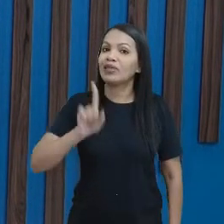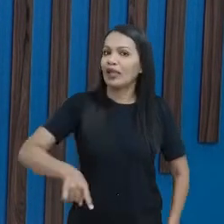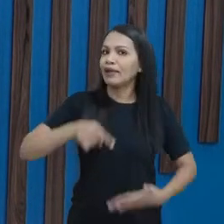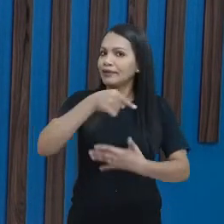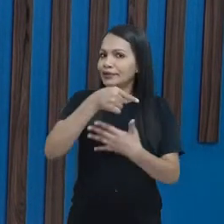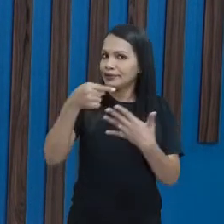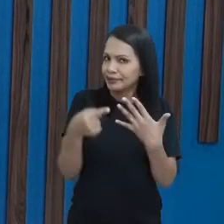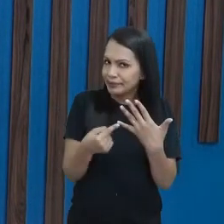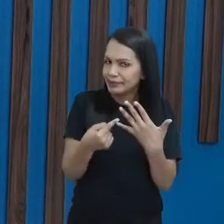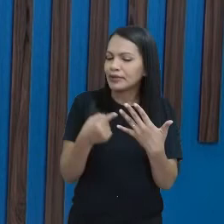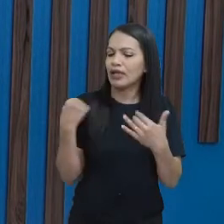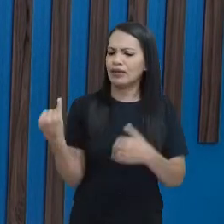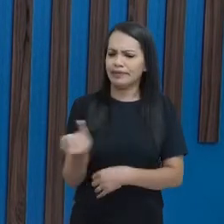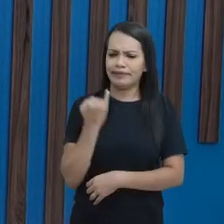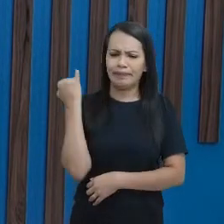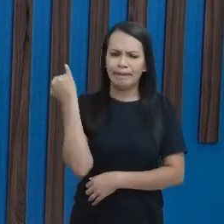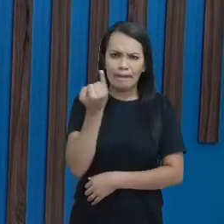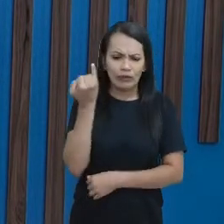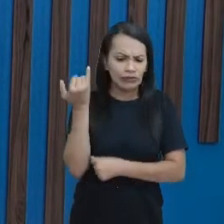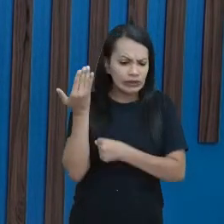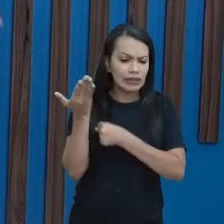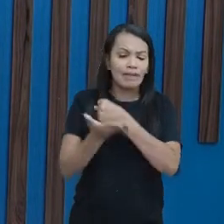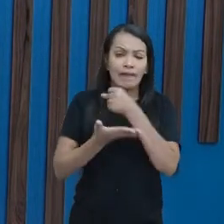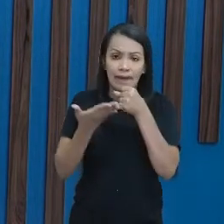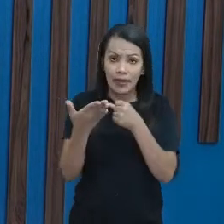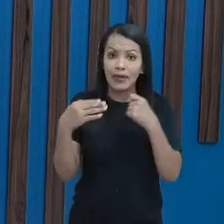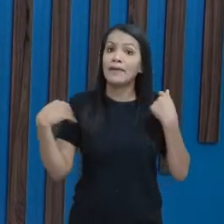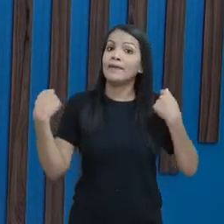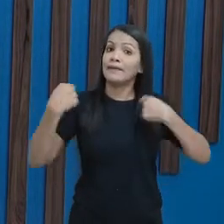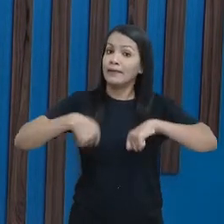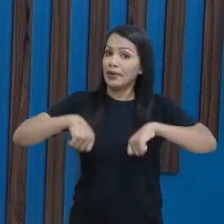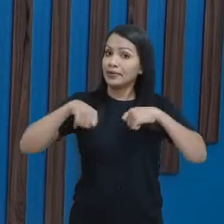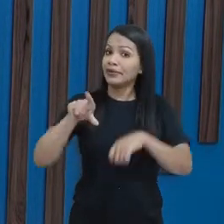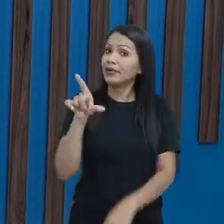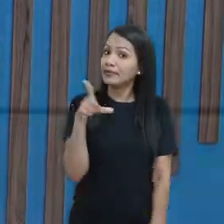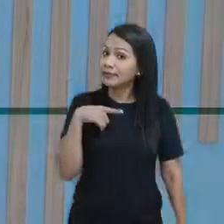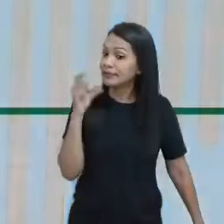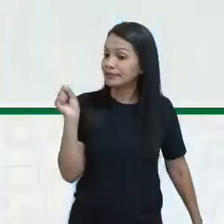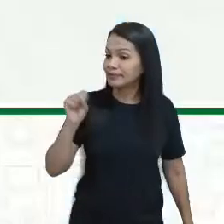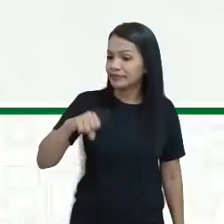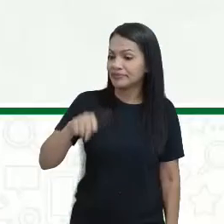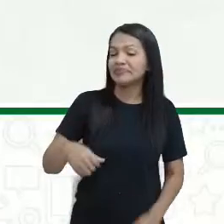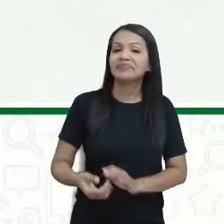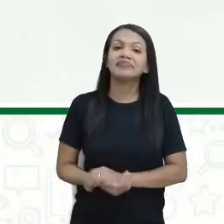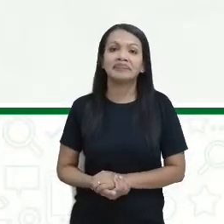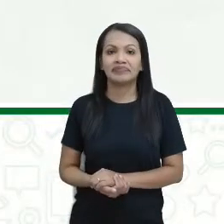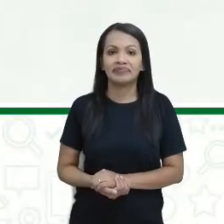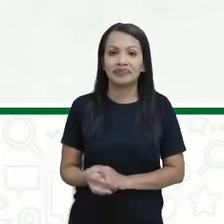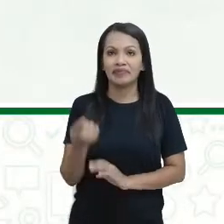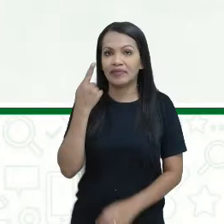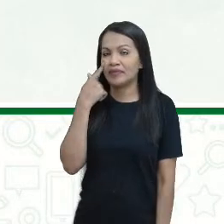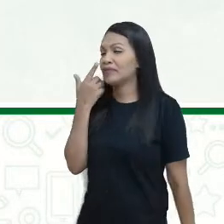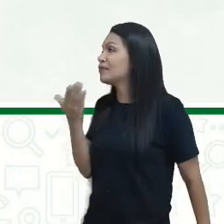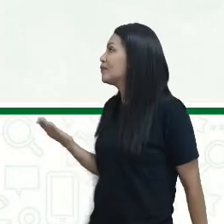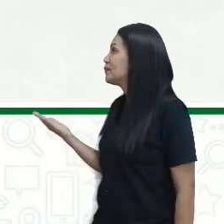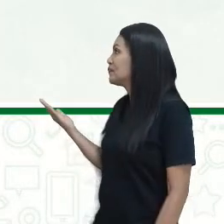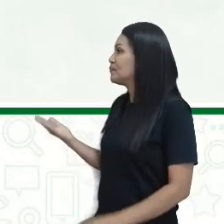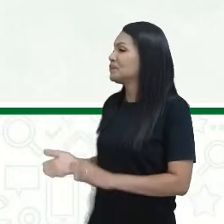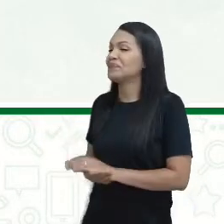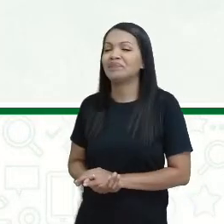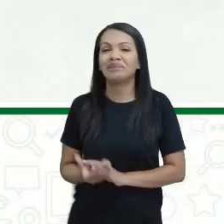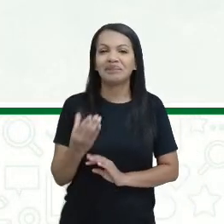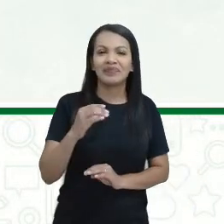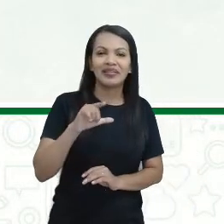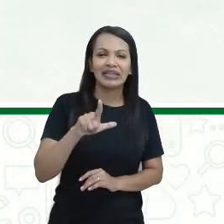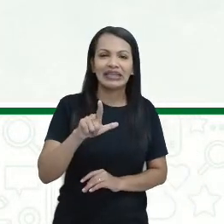fundamentais. Esses que a gente está trazendo tem que ter nos textos narrativos. O clímax. O